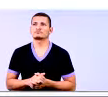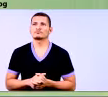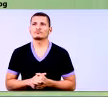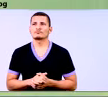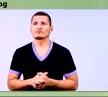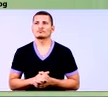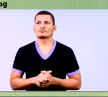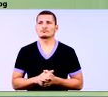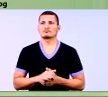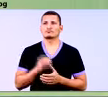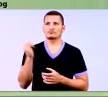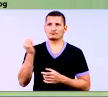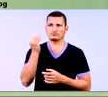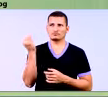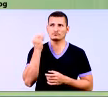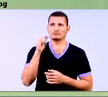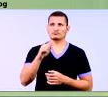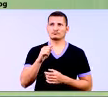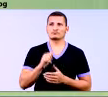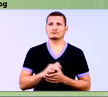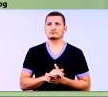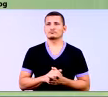Pessoal, é importante aqui.